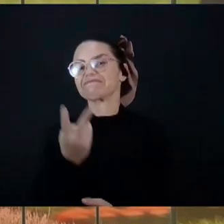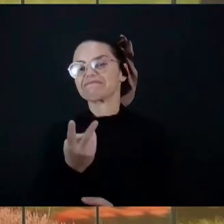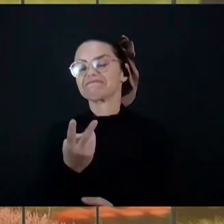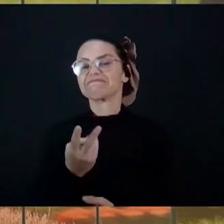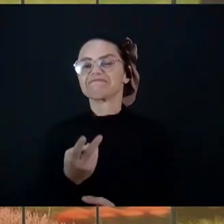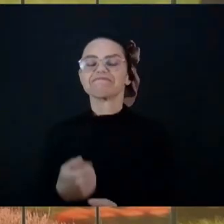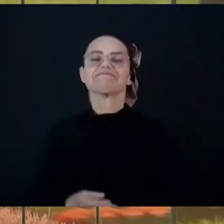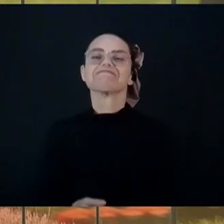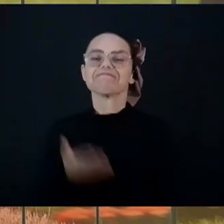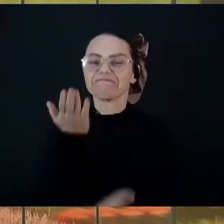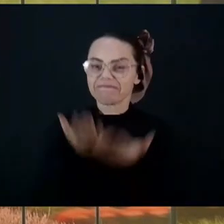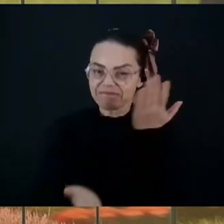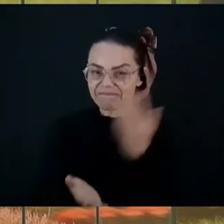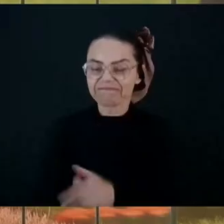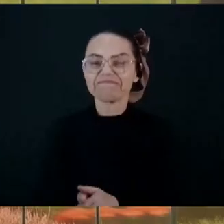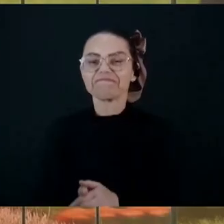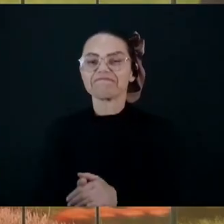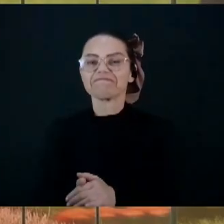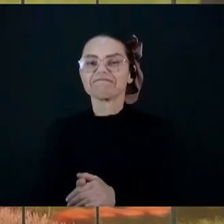Liga de Basquete Feminino.